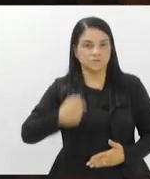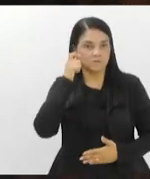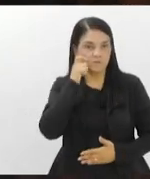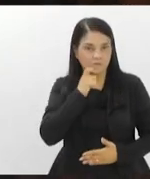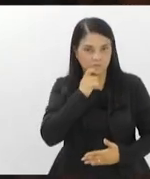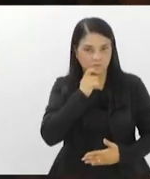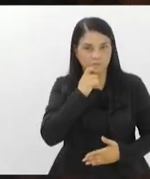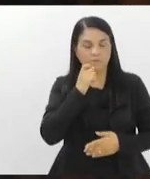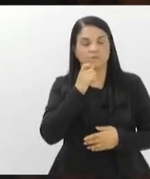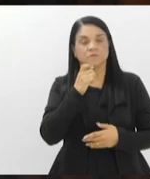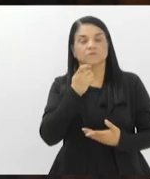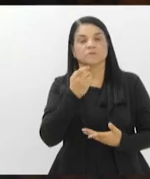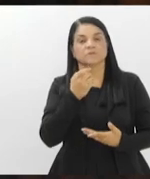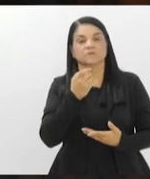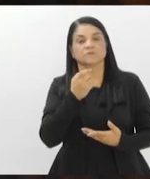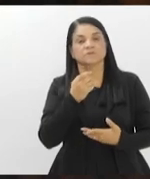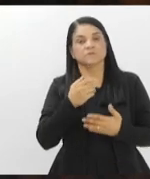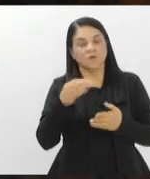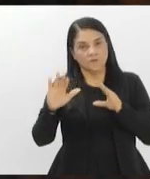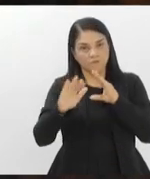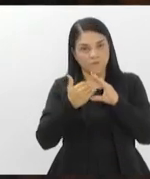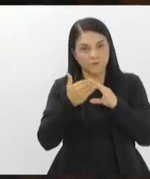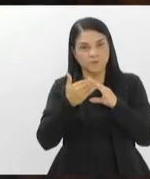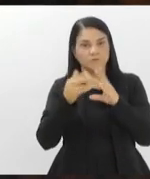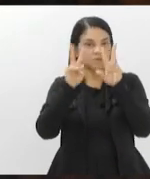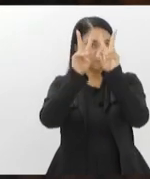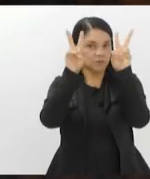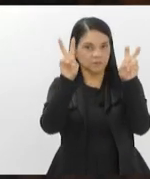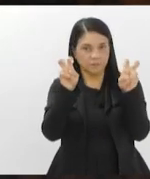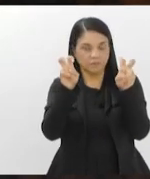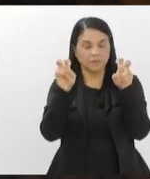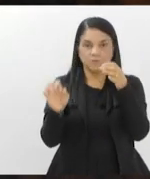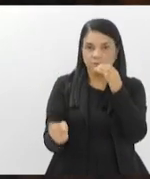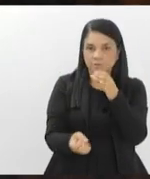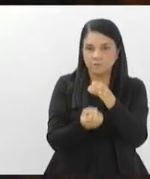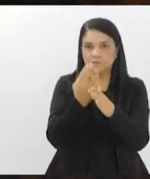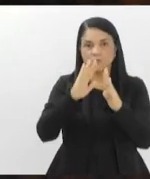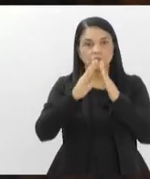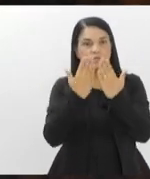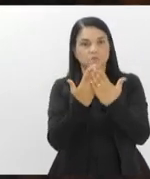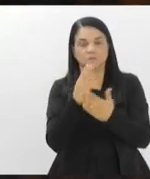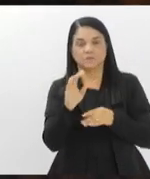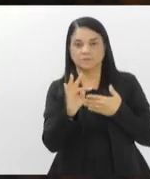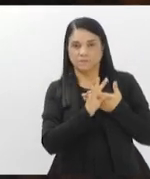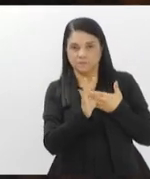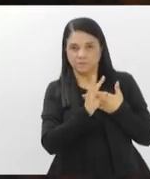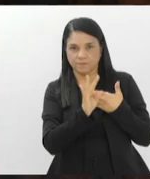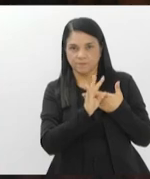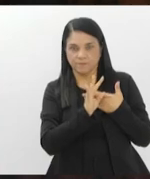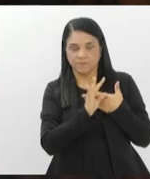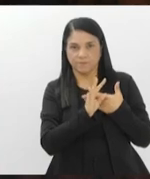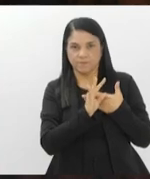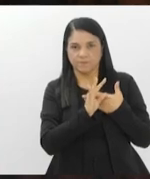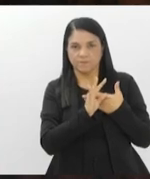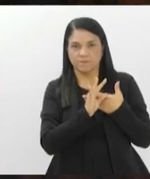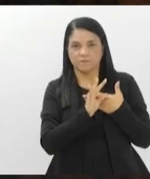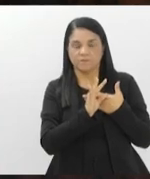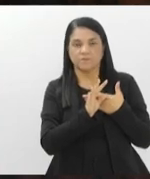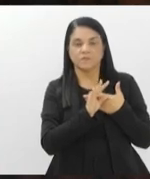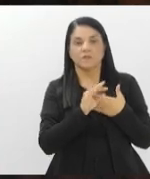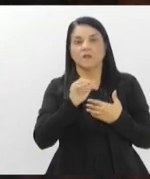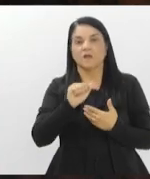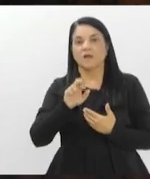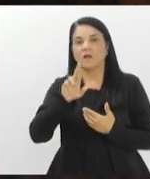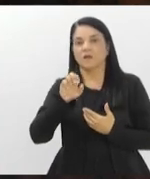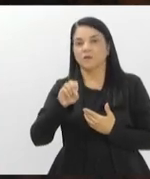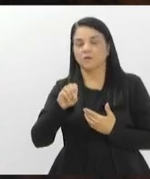governador do estado do Rio de Janeiro o envio de mensagem dispondo sobre a criação da Escola Técnica de